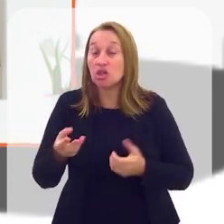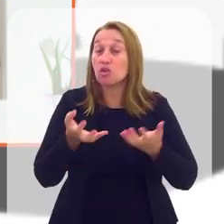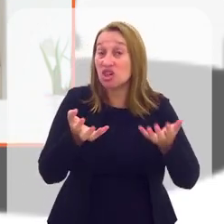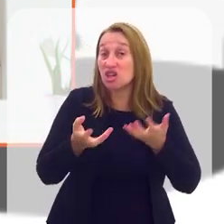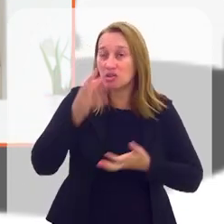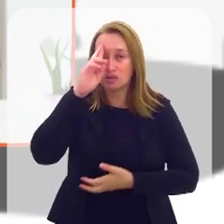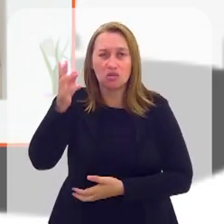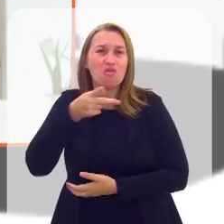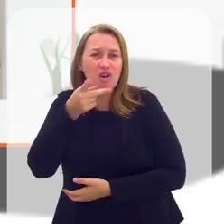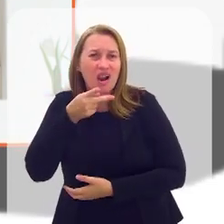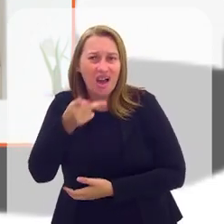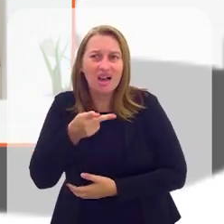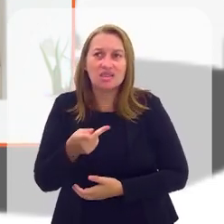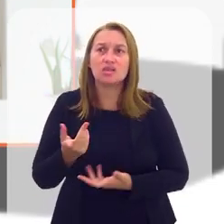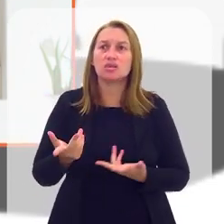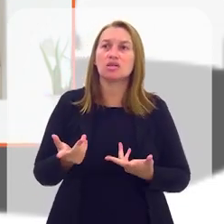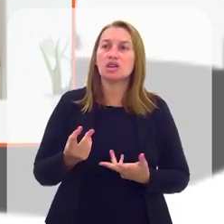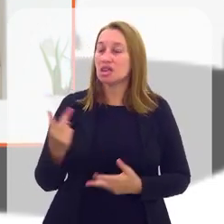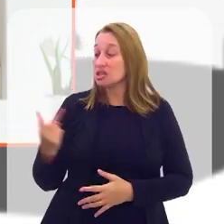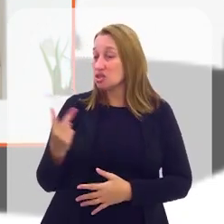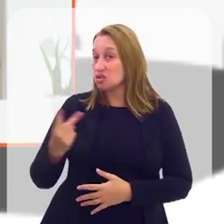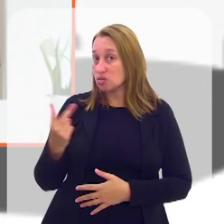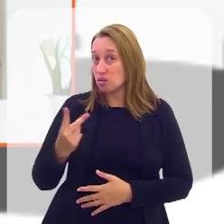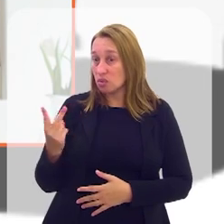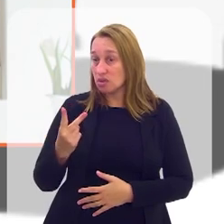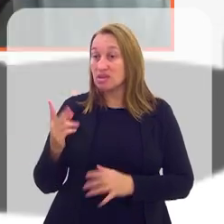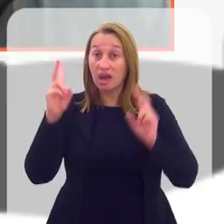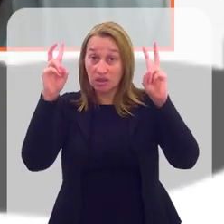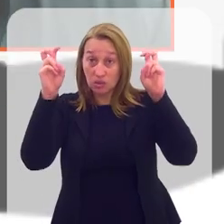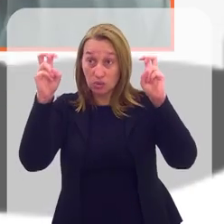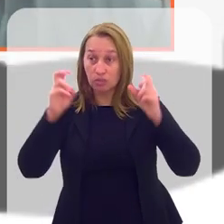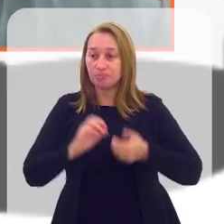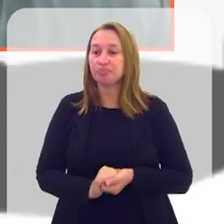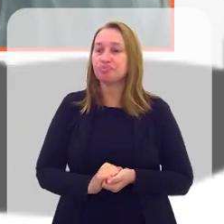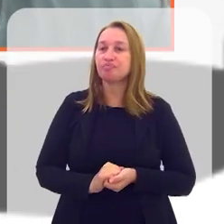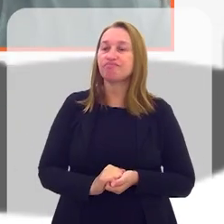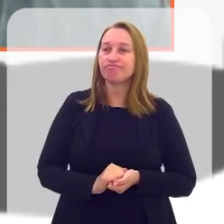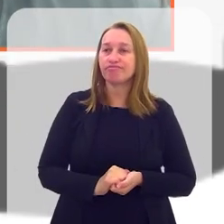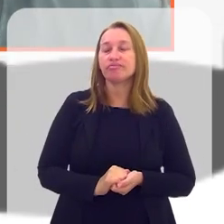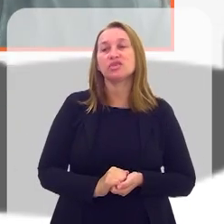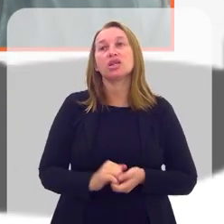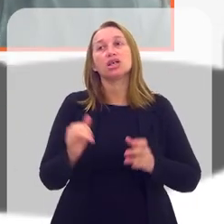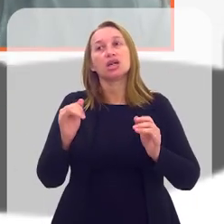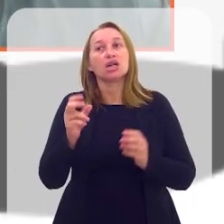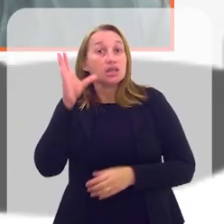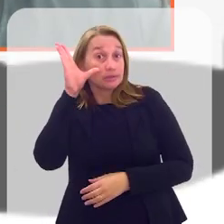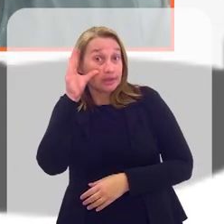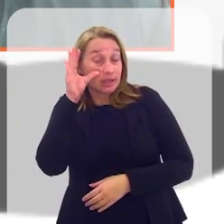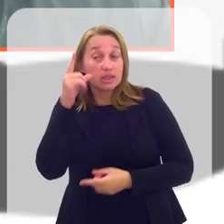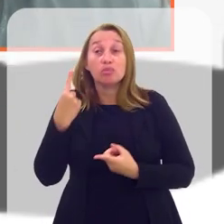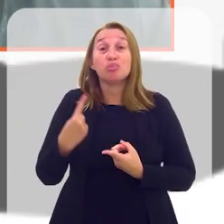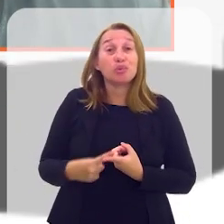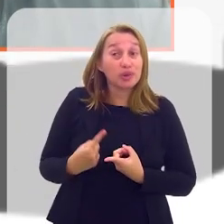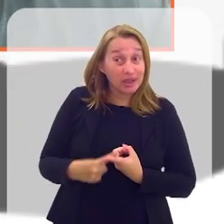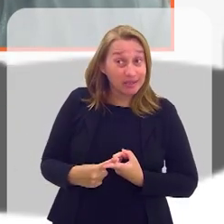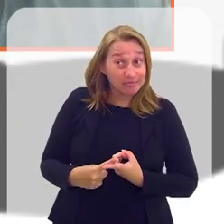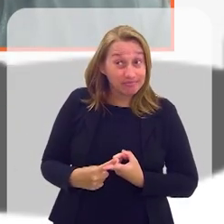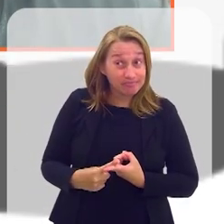Pinheiro. Eu gostaria que o senhor comentasse a respeito desses dois extremos. É um dado bastante interessante, porque